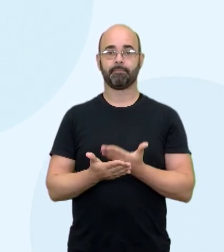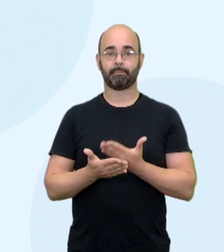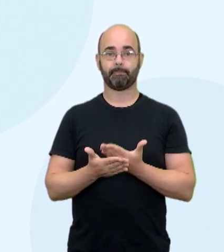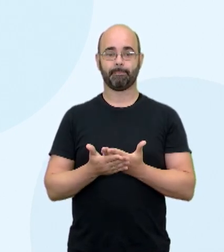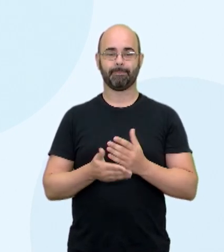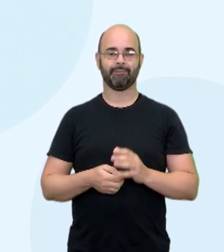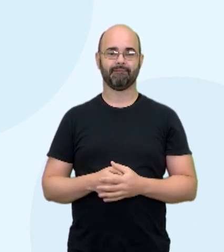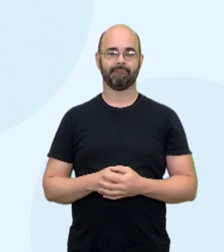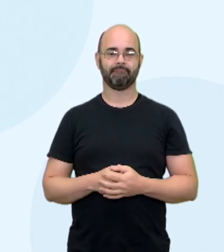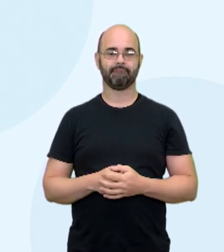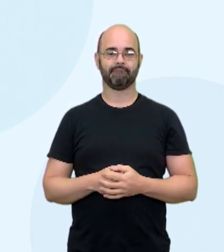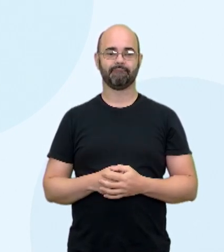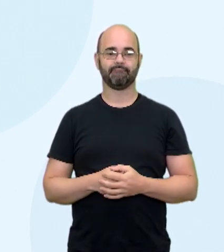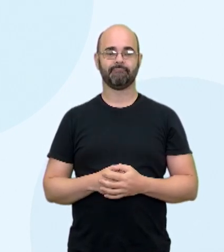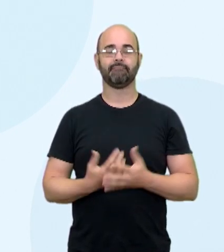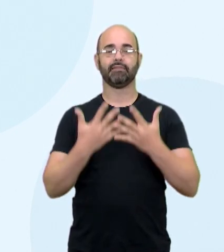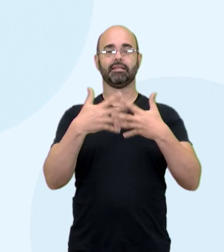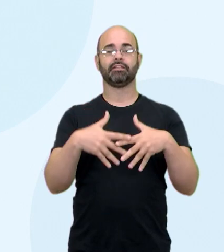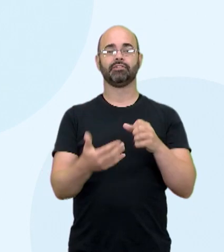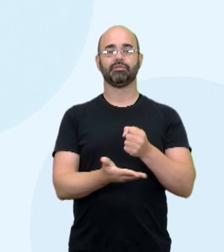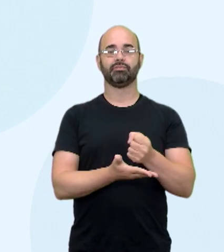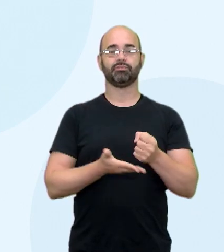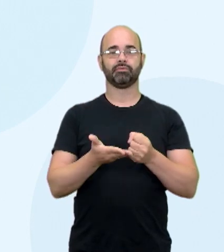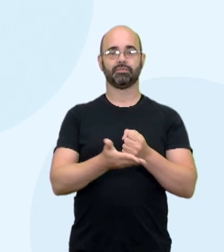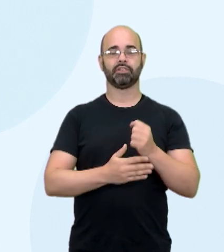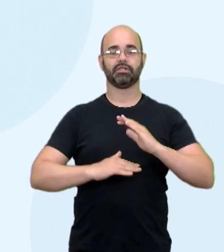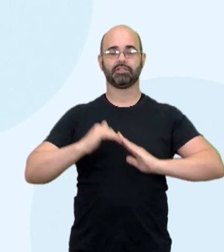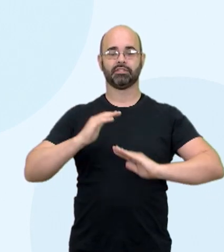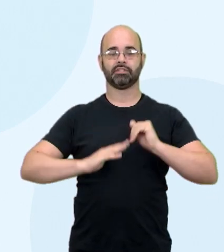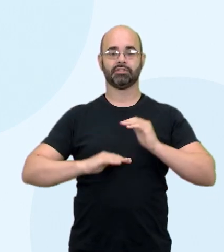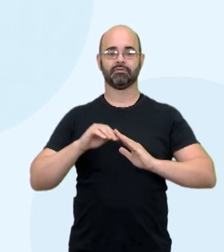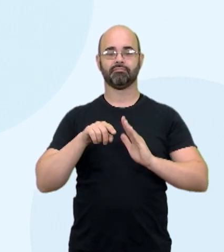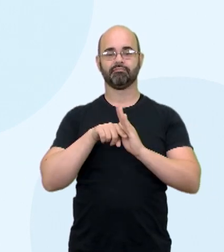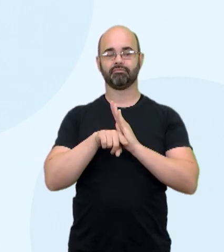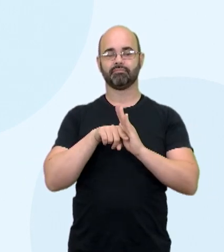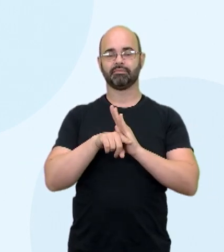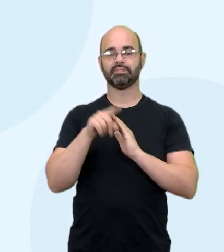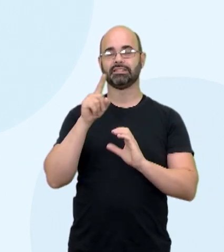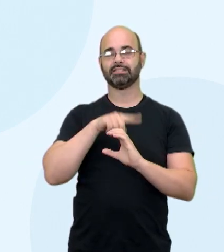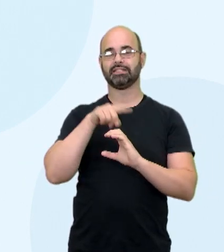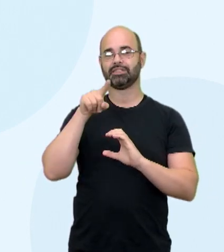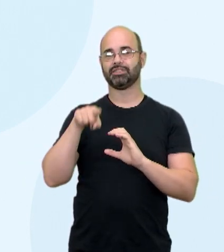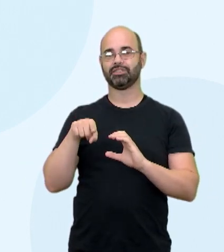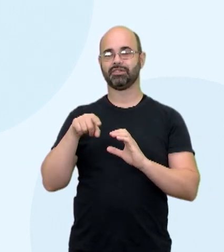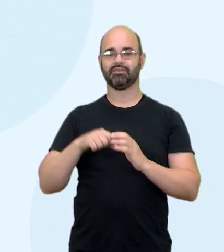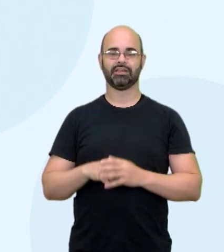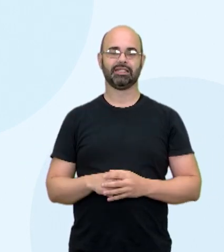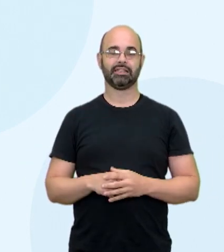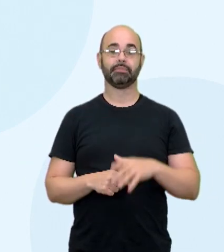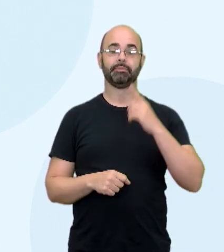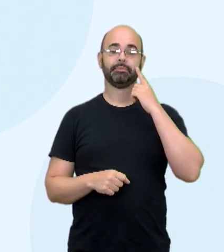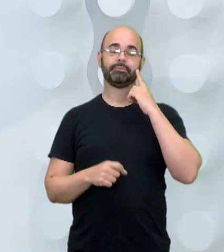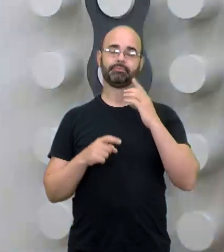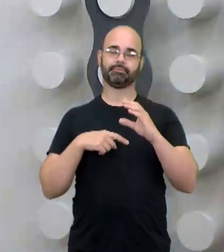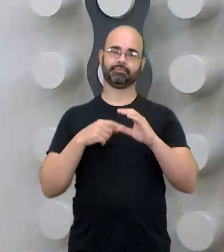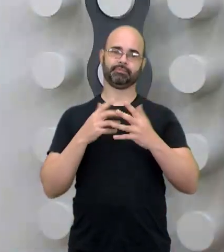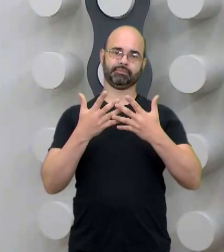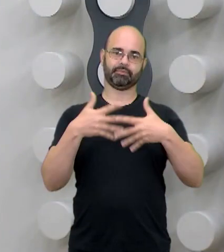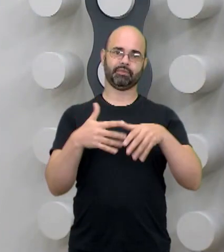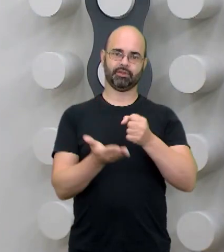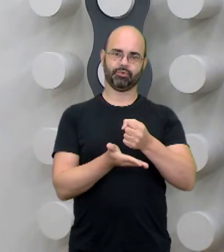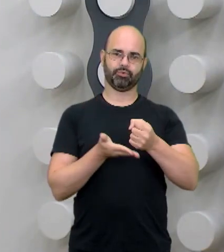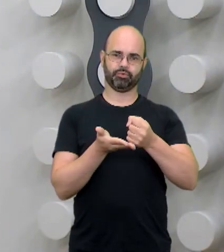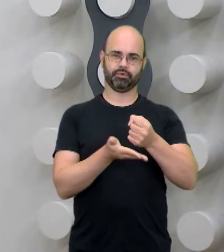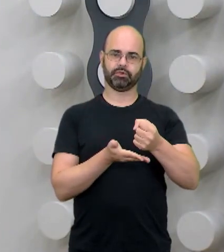E habilidades do eixo estruturante, e o eixo estruturante é a investigação científica. Lembrando que quando a gente fala do eixo estruturante, a gente está falando